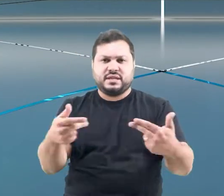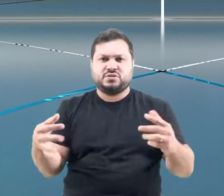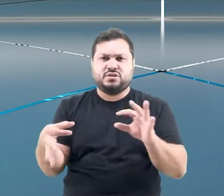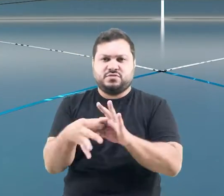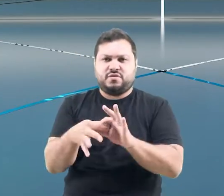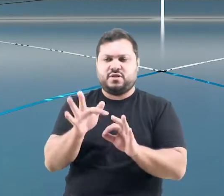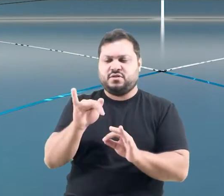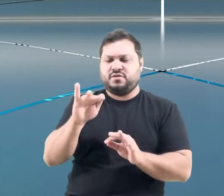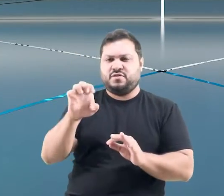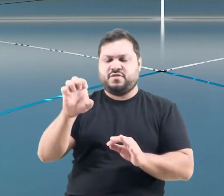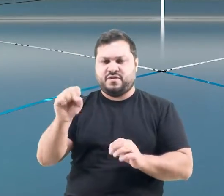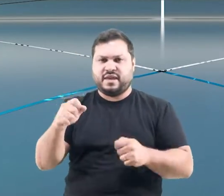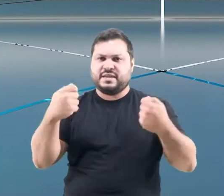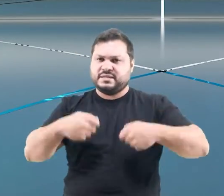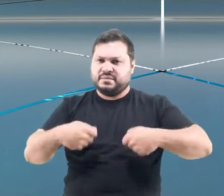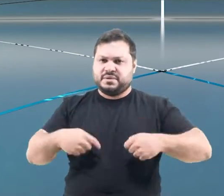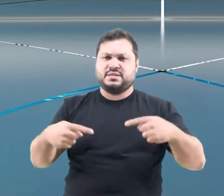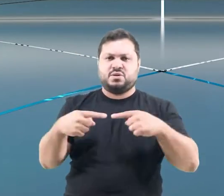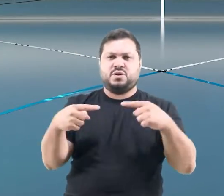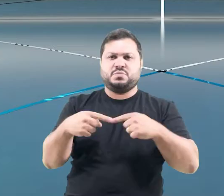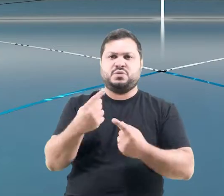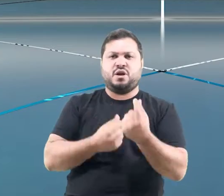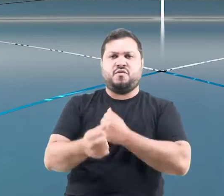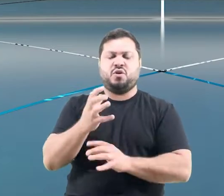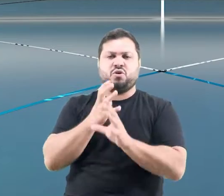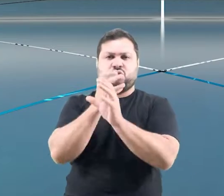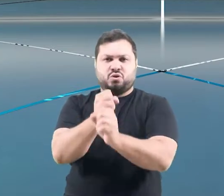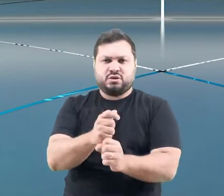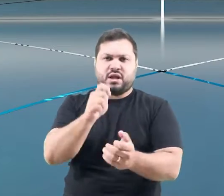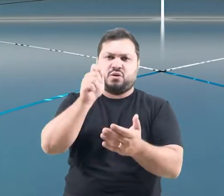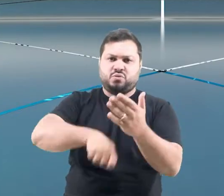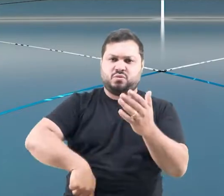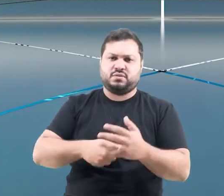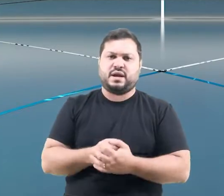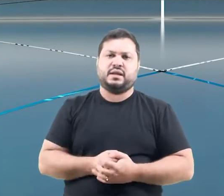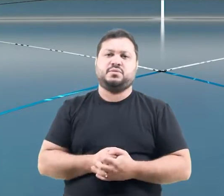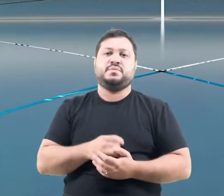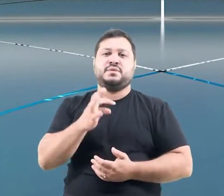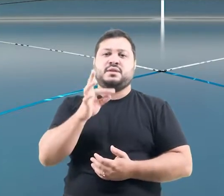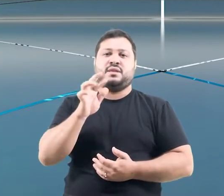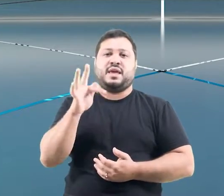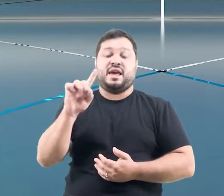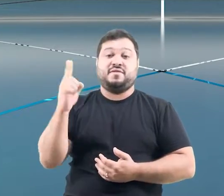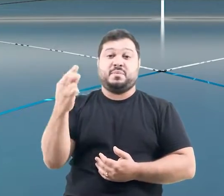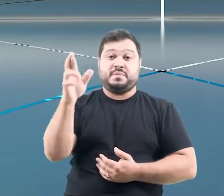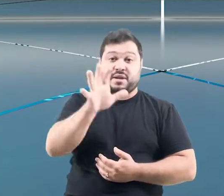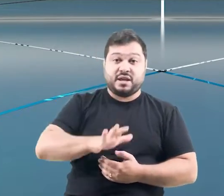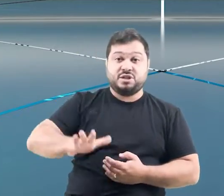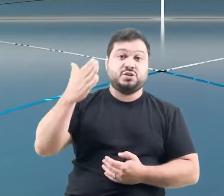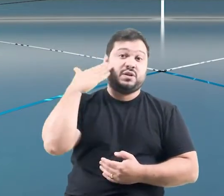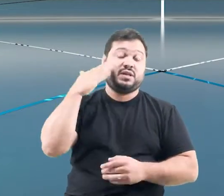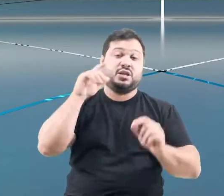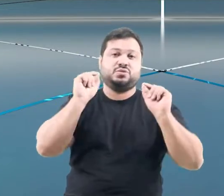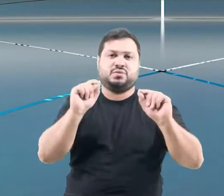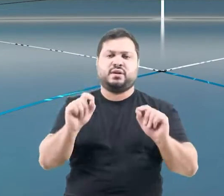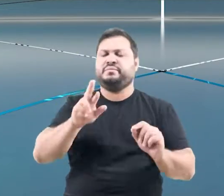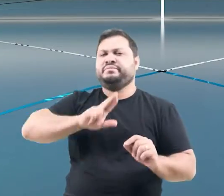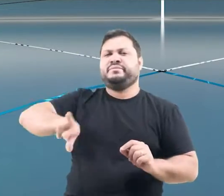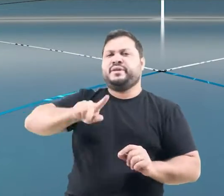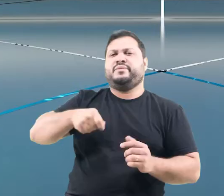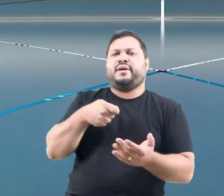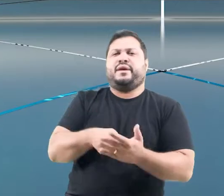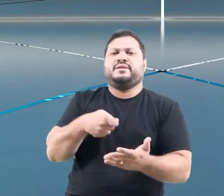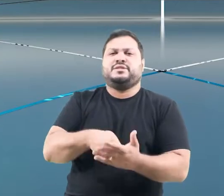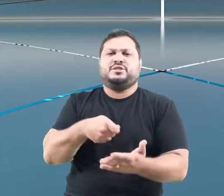ações envolvendo o FIES deve corresponder ao valor total do contrato. TRF da Primeira Região entende que não